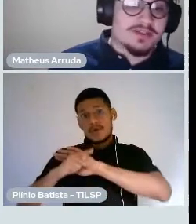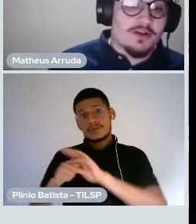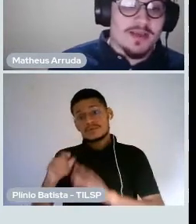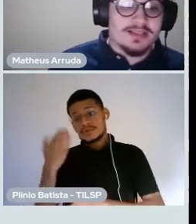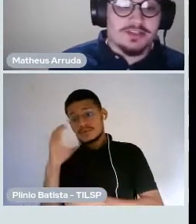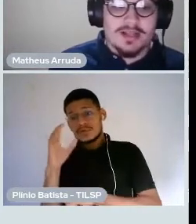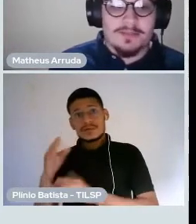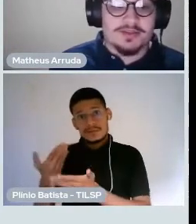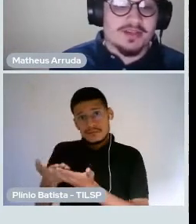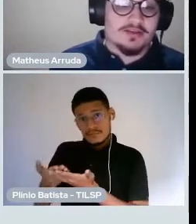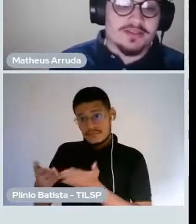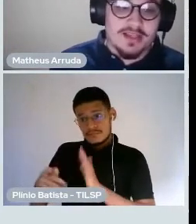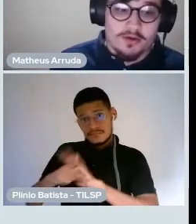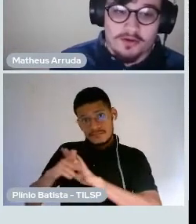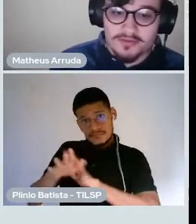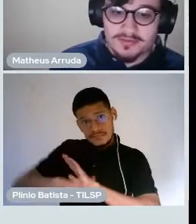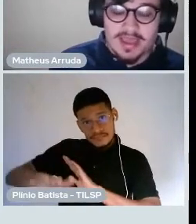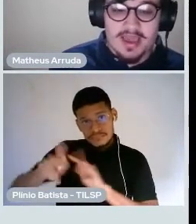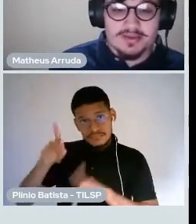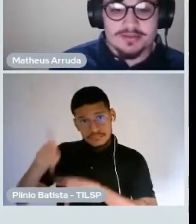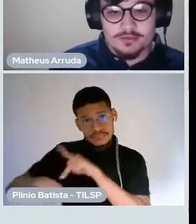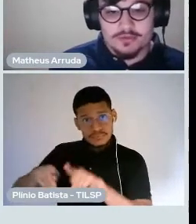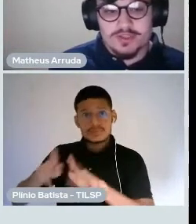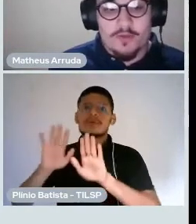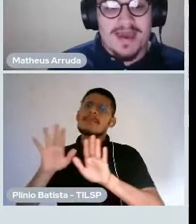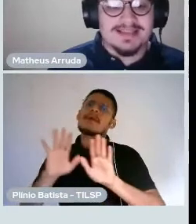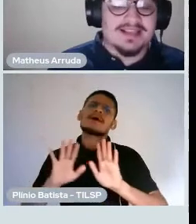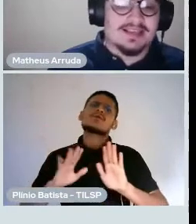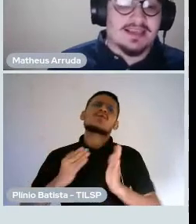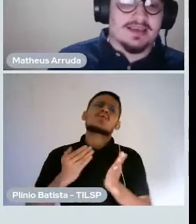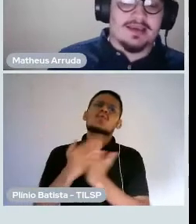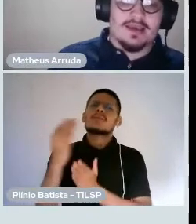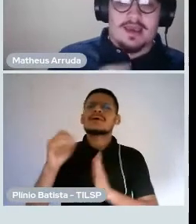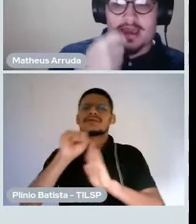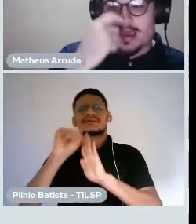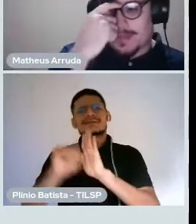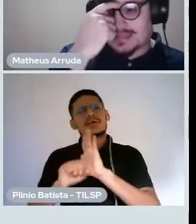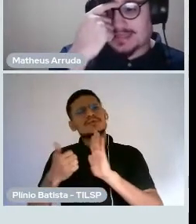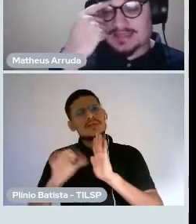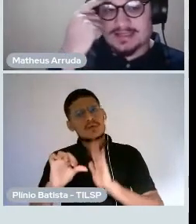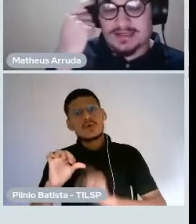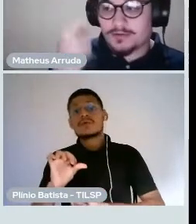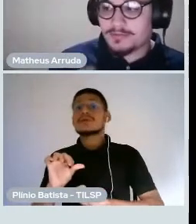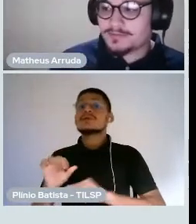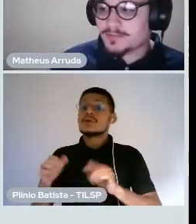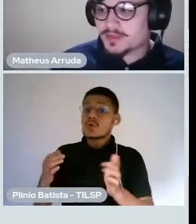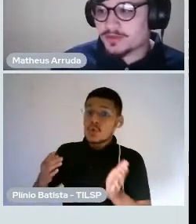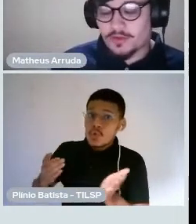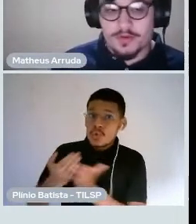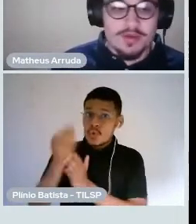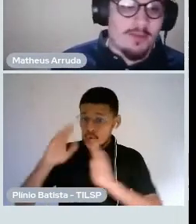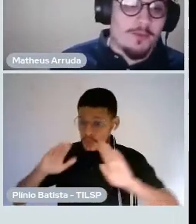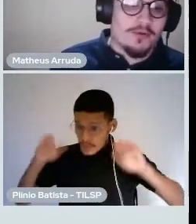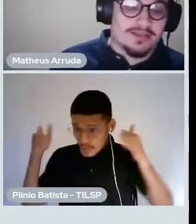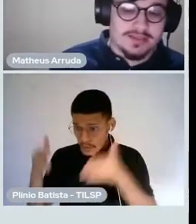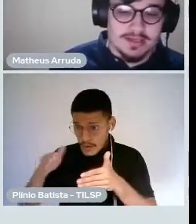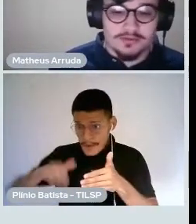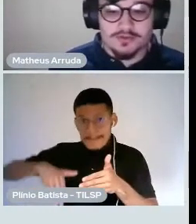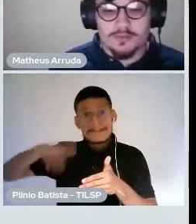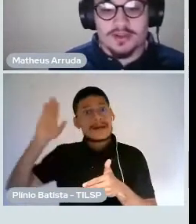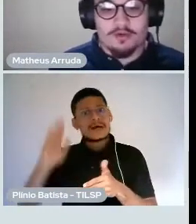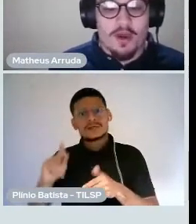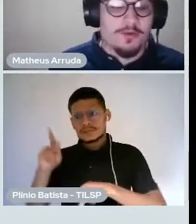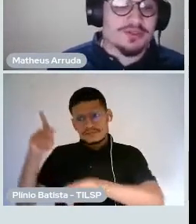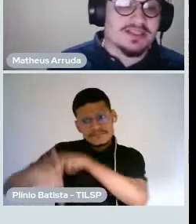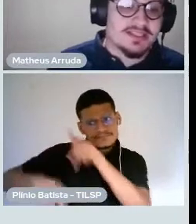E a população ela começa a ser estudada a partir do século XIX, que é quando se começa a ter mais atenção sobre o que é a